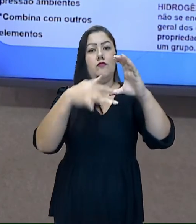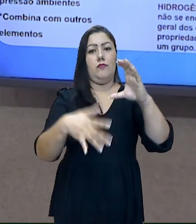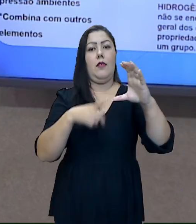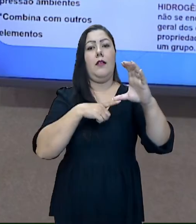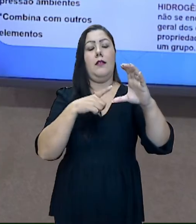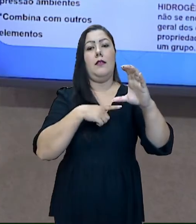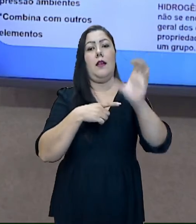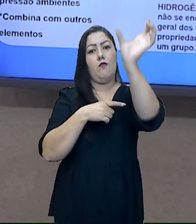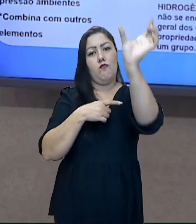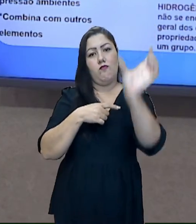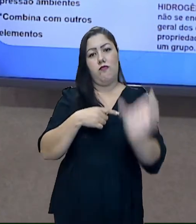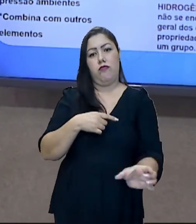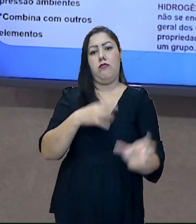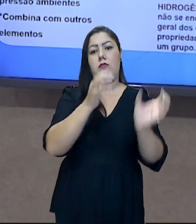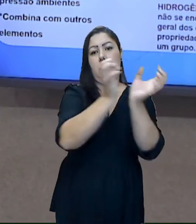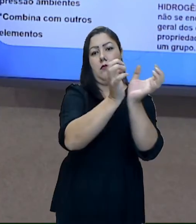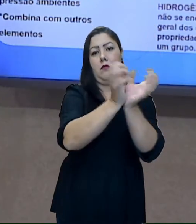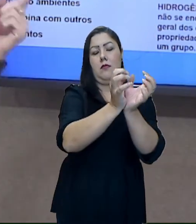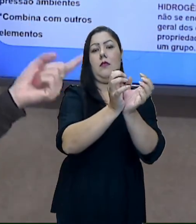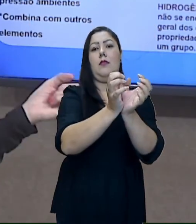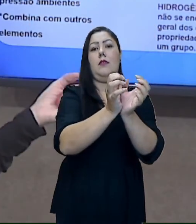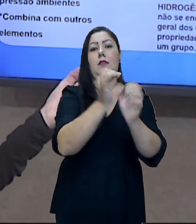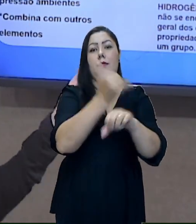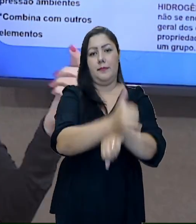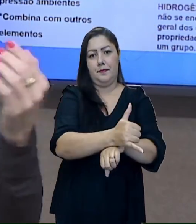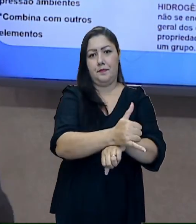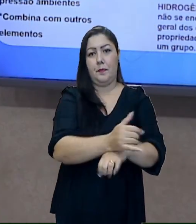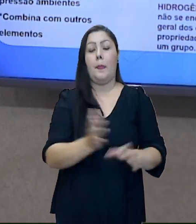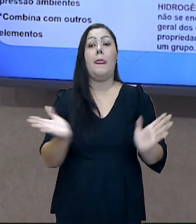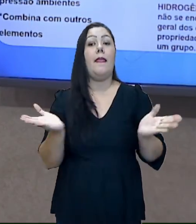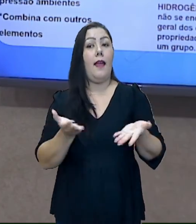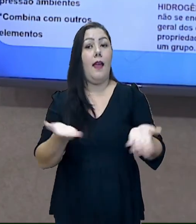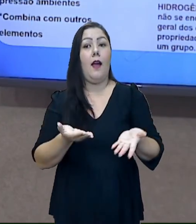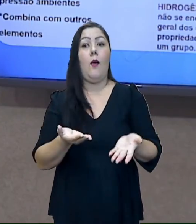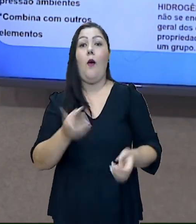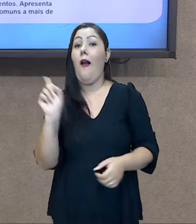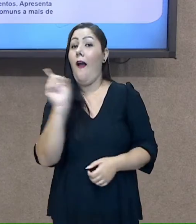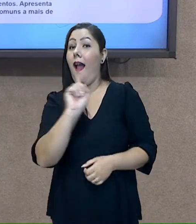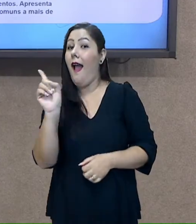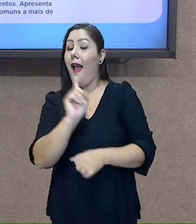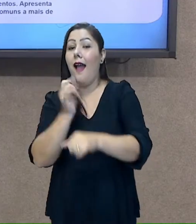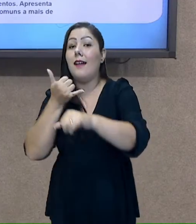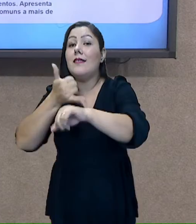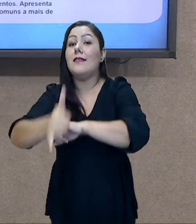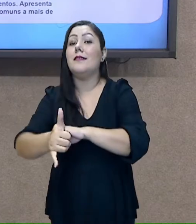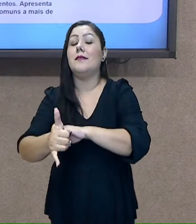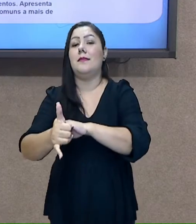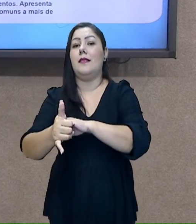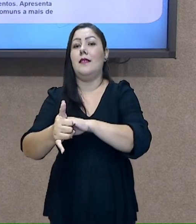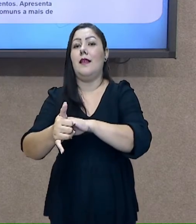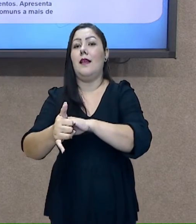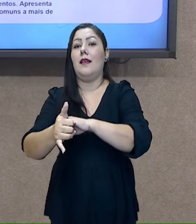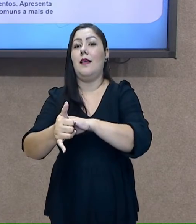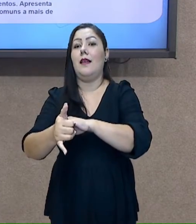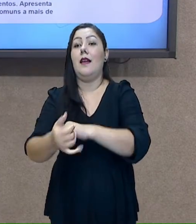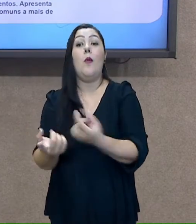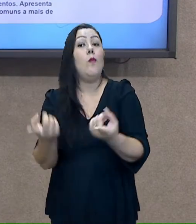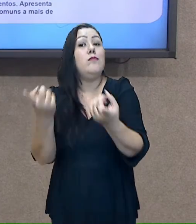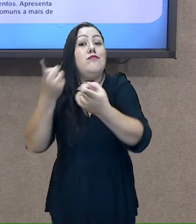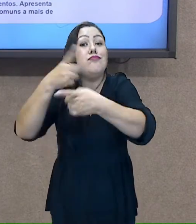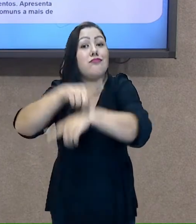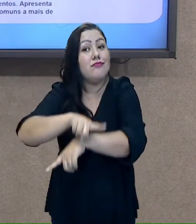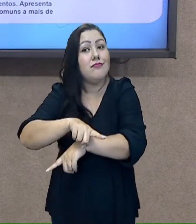neste grupo. Agora, os não metais é exatamente o contrário. Os